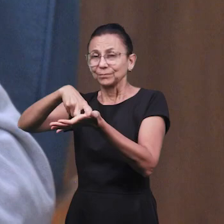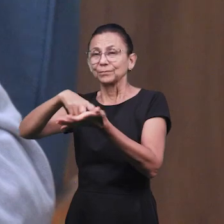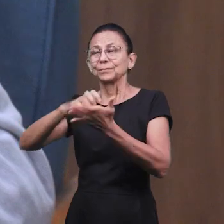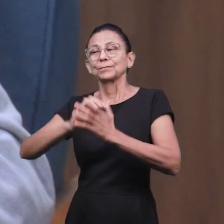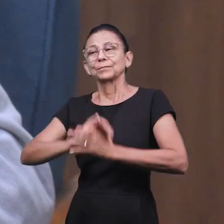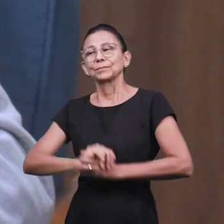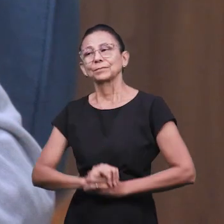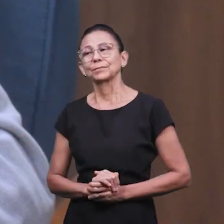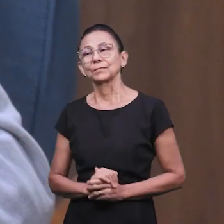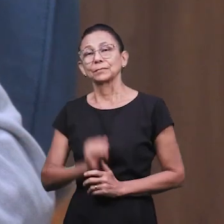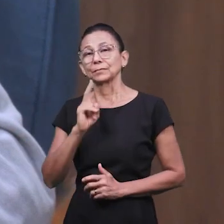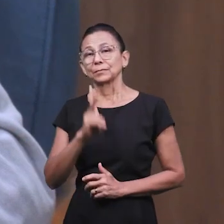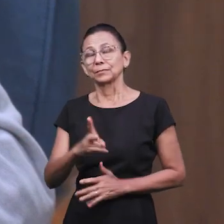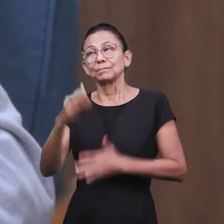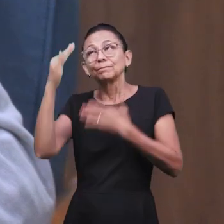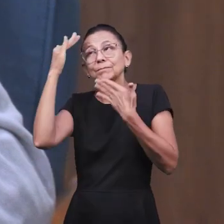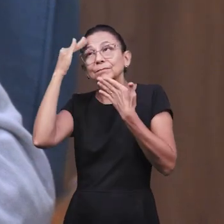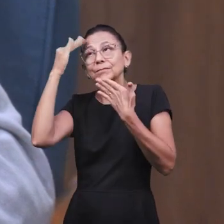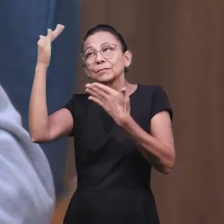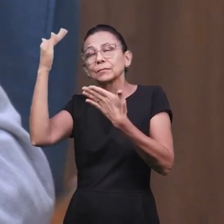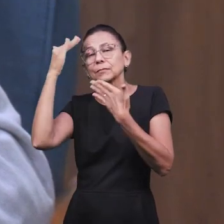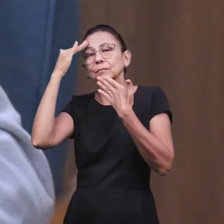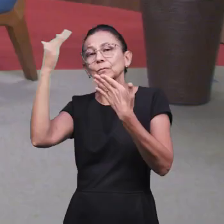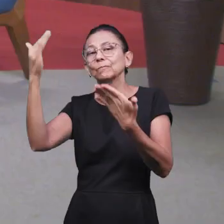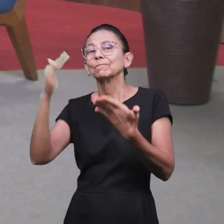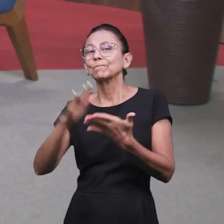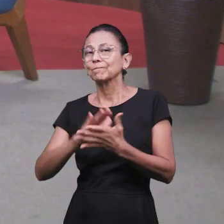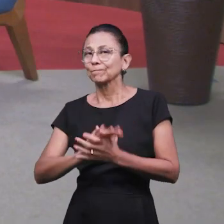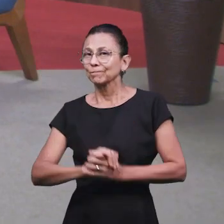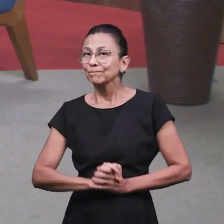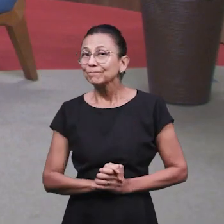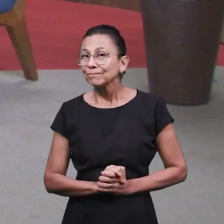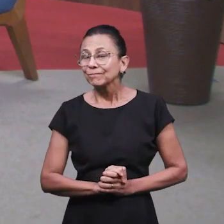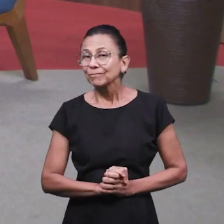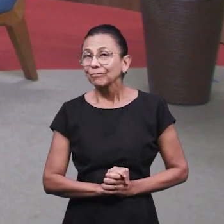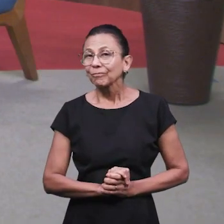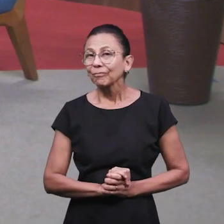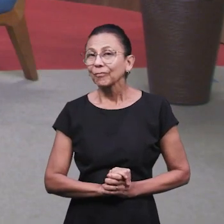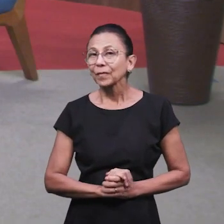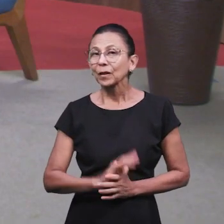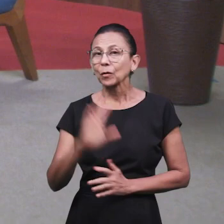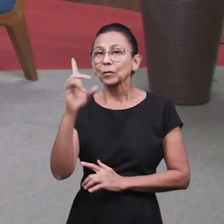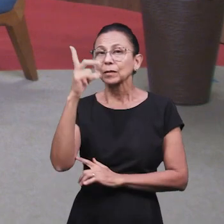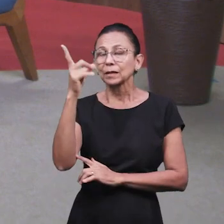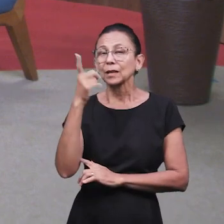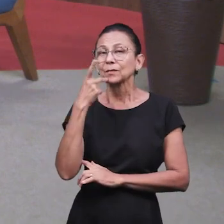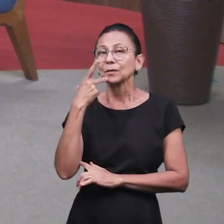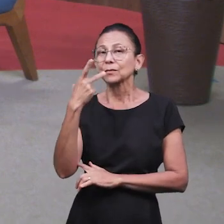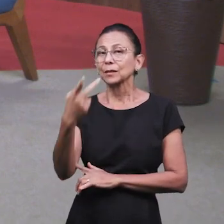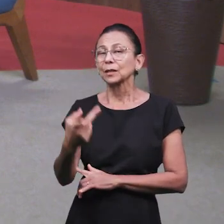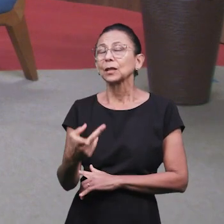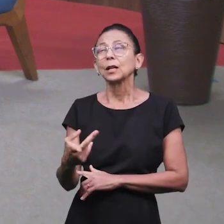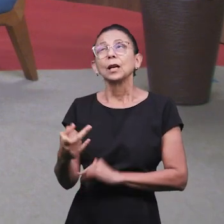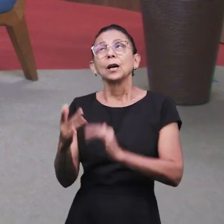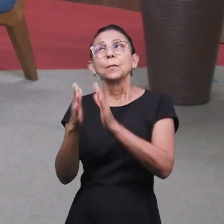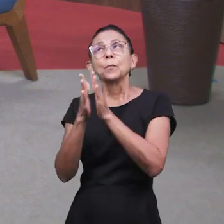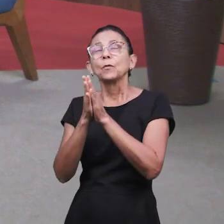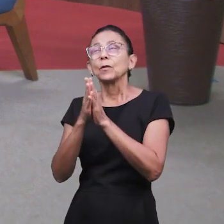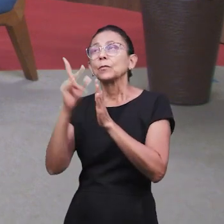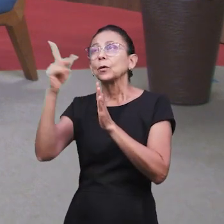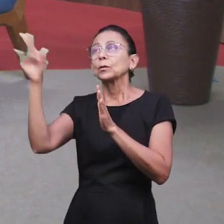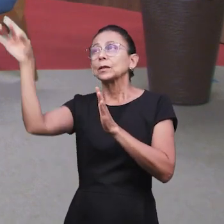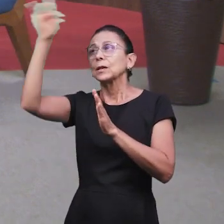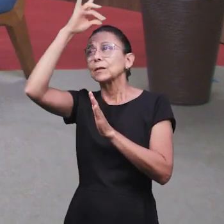Senhor, para a gente não perder a gratidão. É o que Davi falou, né? Não retires de mim Exatamente. o teu espírito, né?